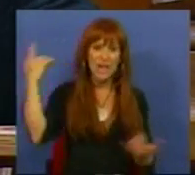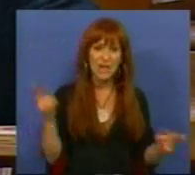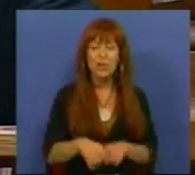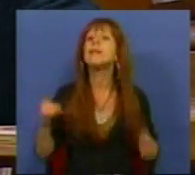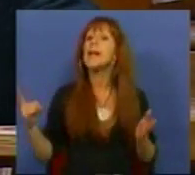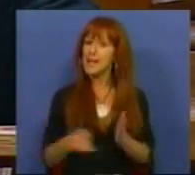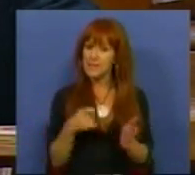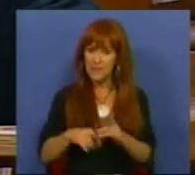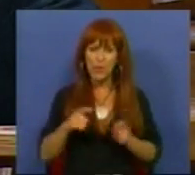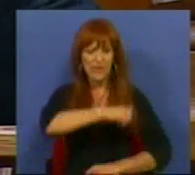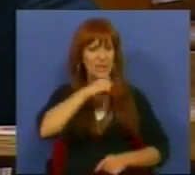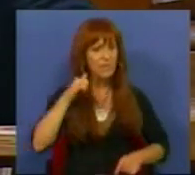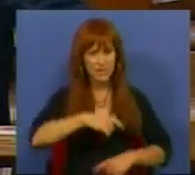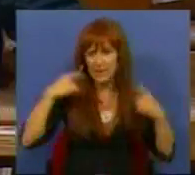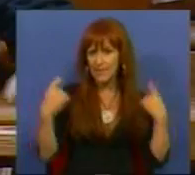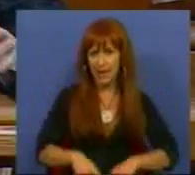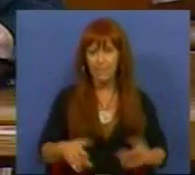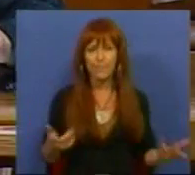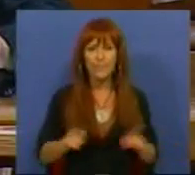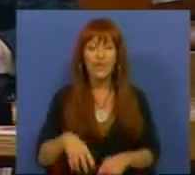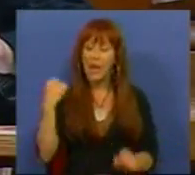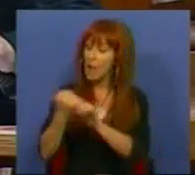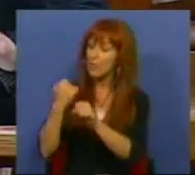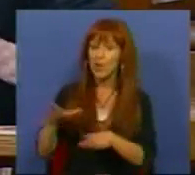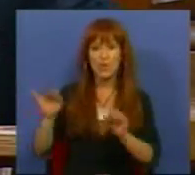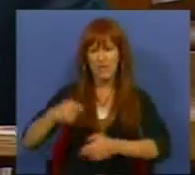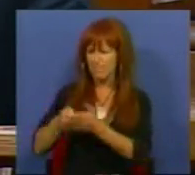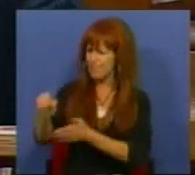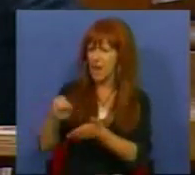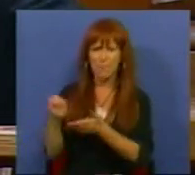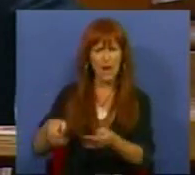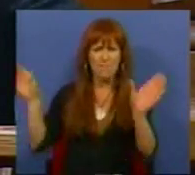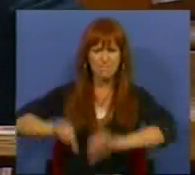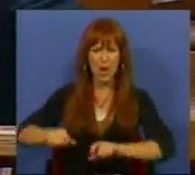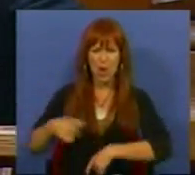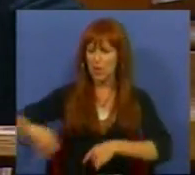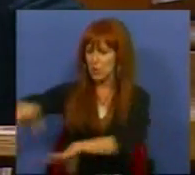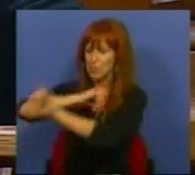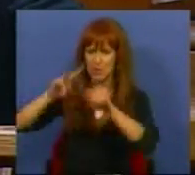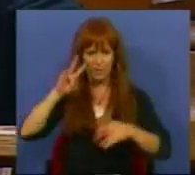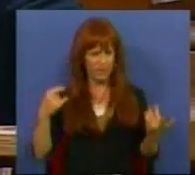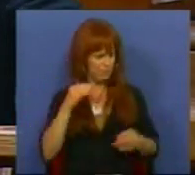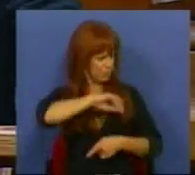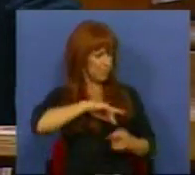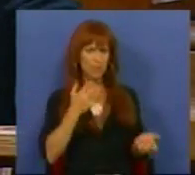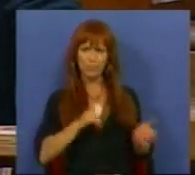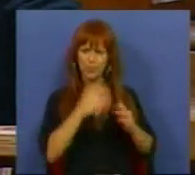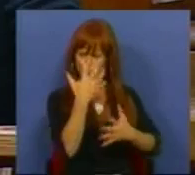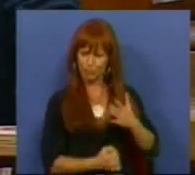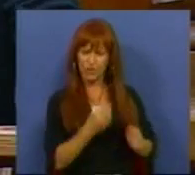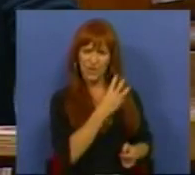são necessários sacrifícios. Os funcionários mais mal pagos da Europa viram o seu rendimento real